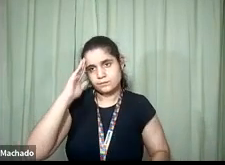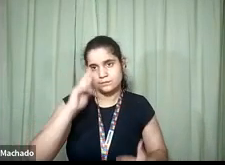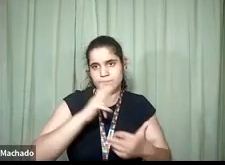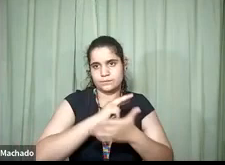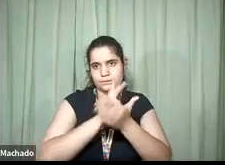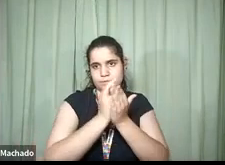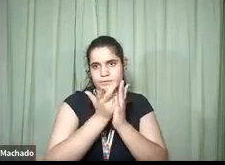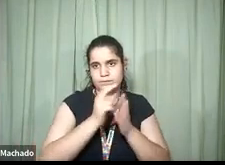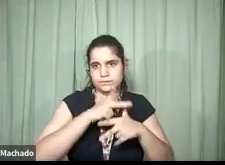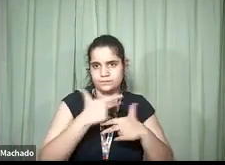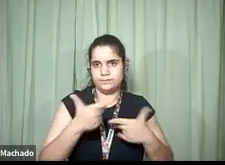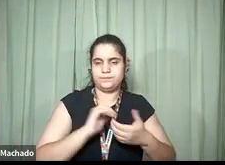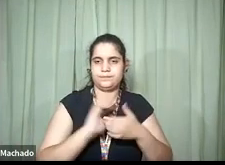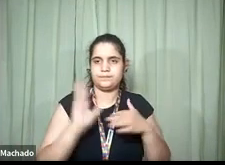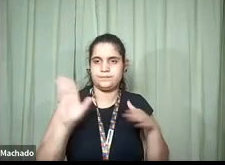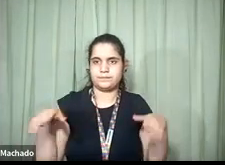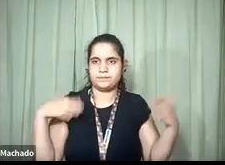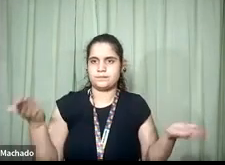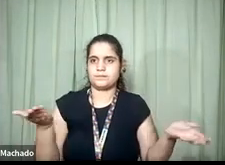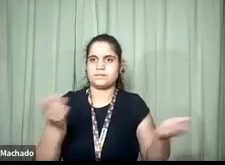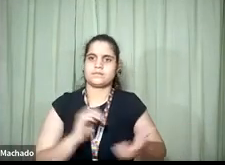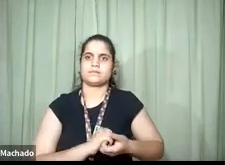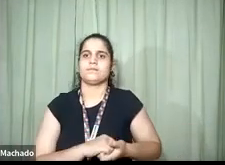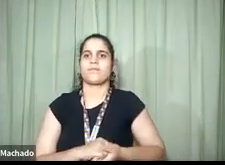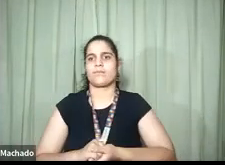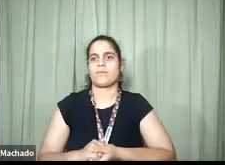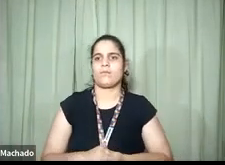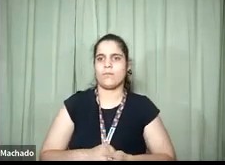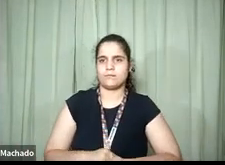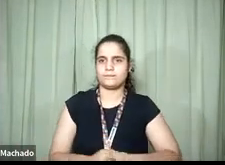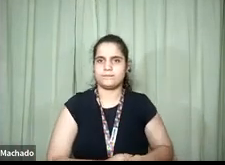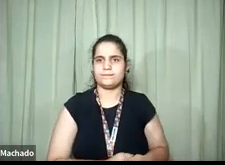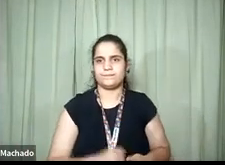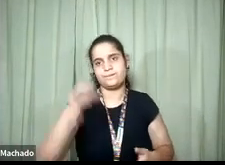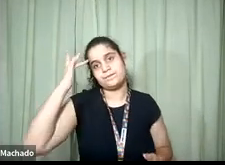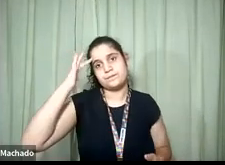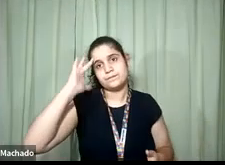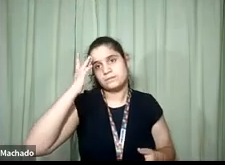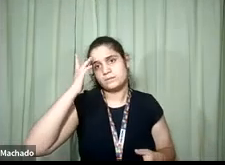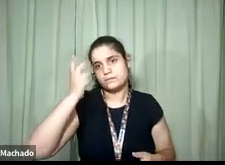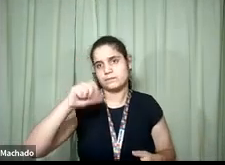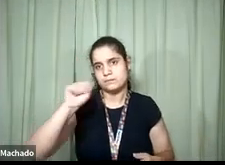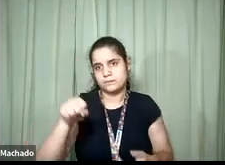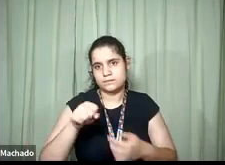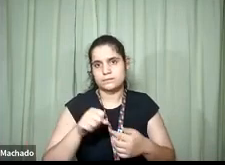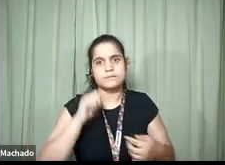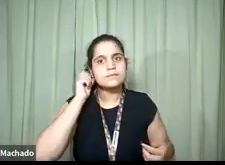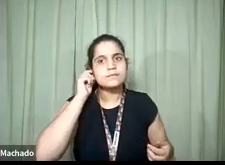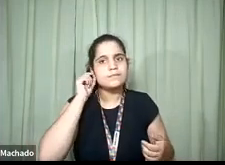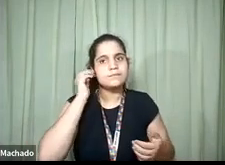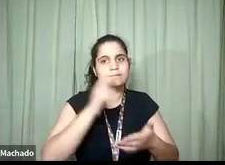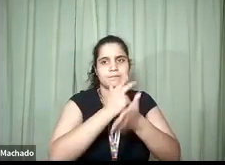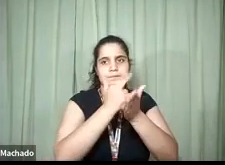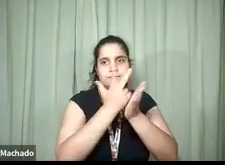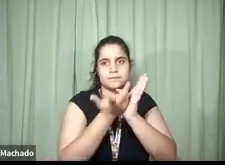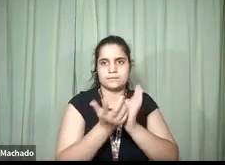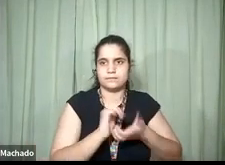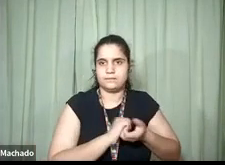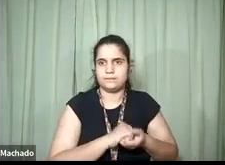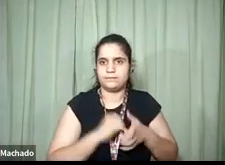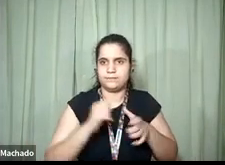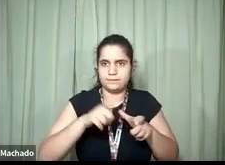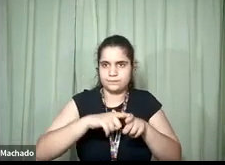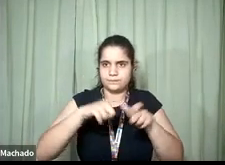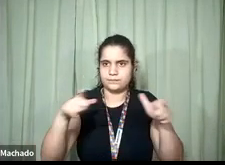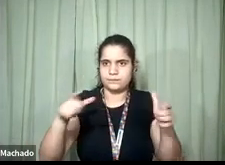maneiras. Então, eu acho que é isso, eu acho que levarmos conteúdo, foi um grande